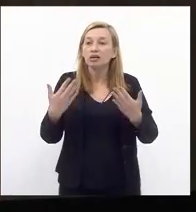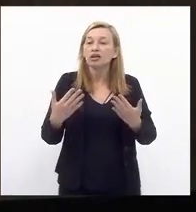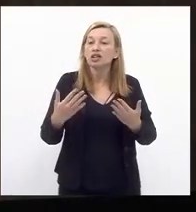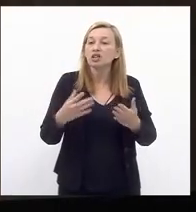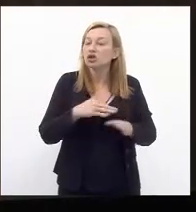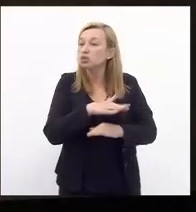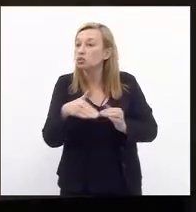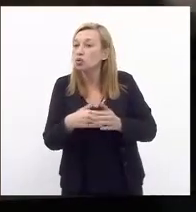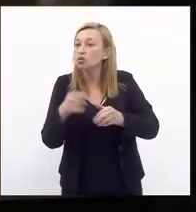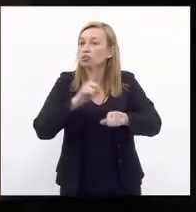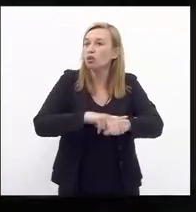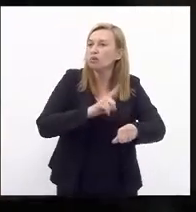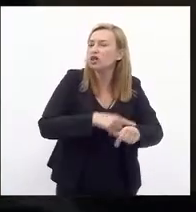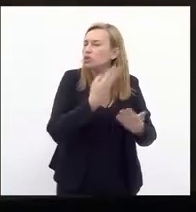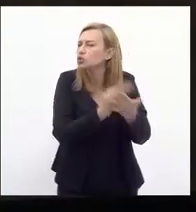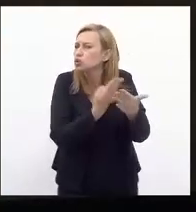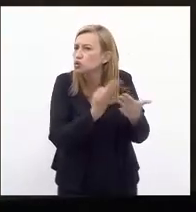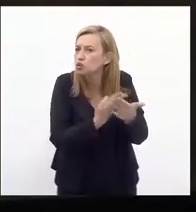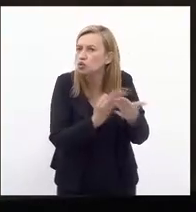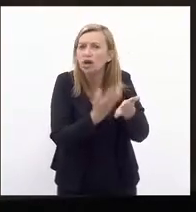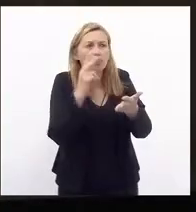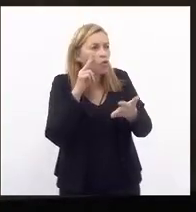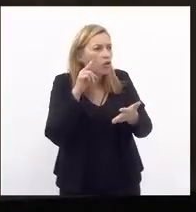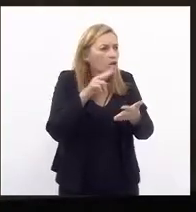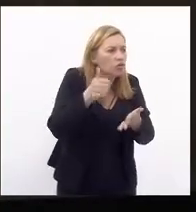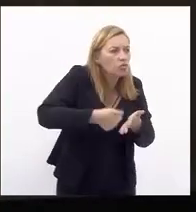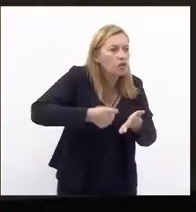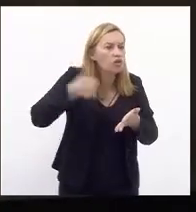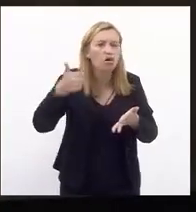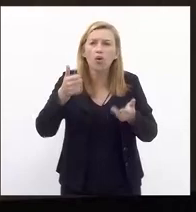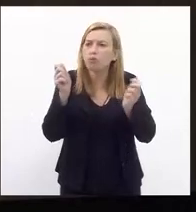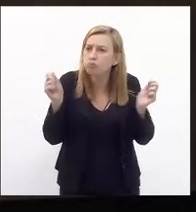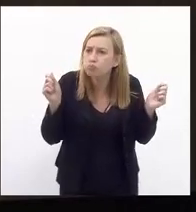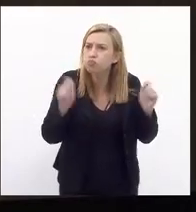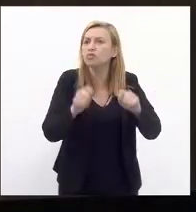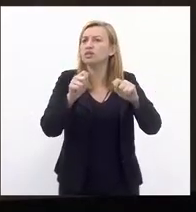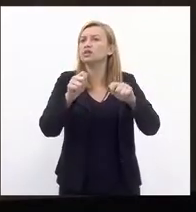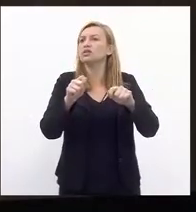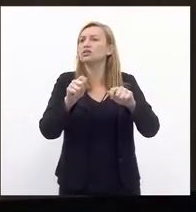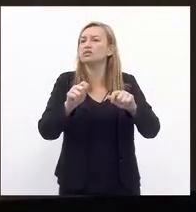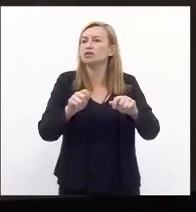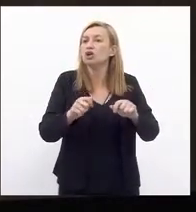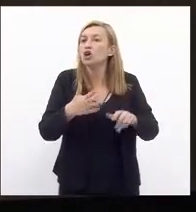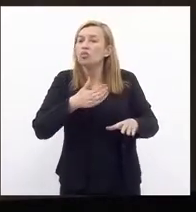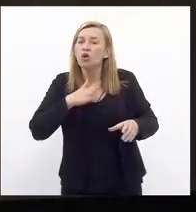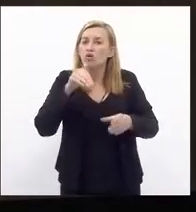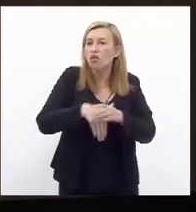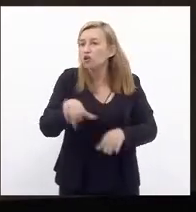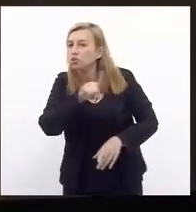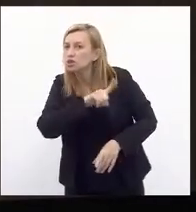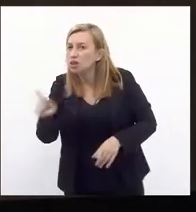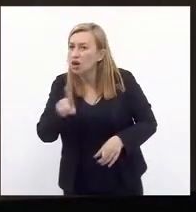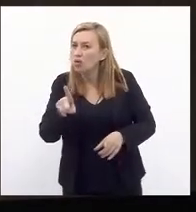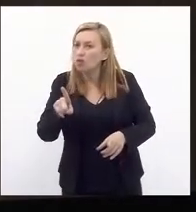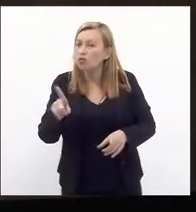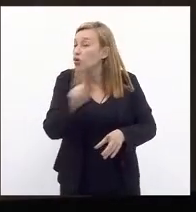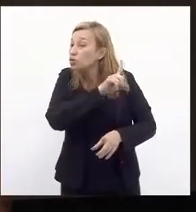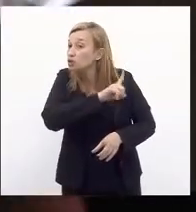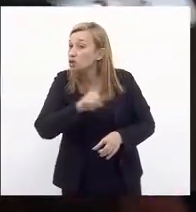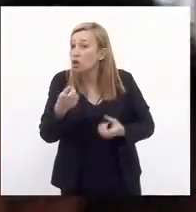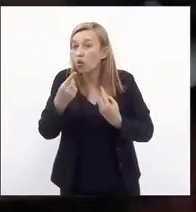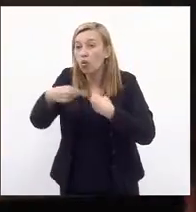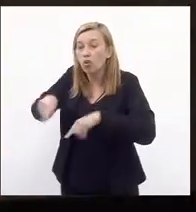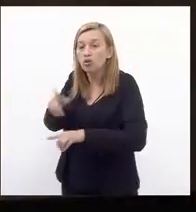momento estudamos olhamos a melhor forma possível e o meu voto não foi um não